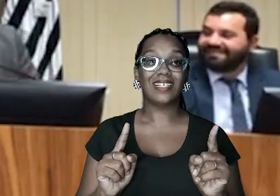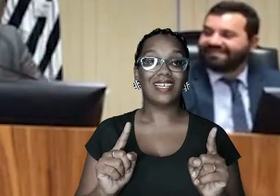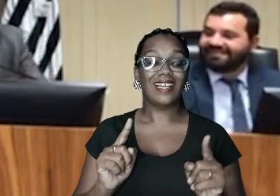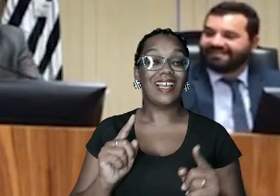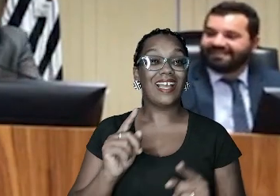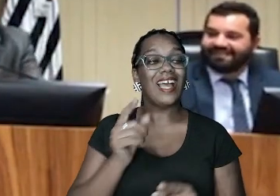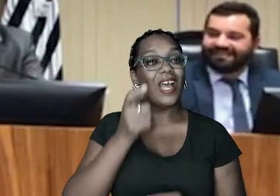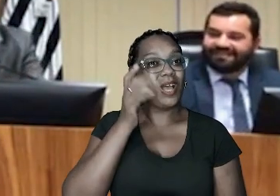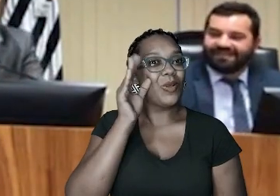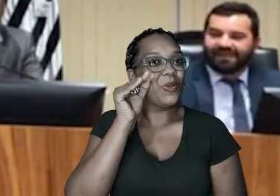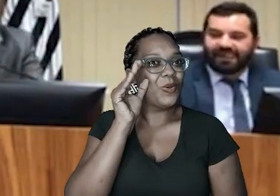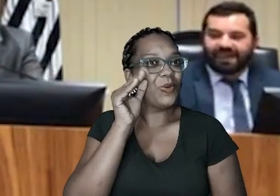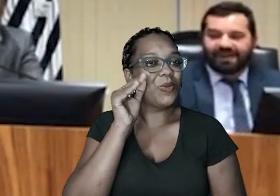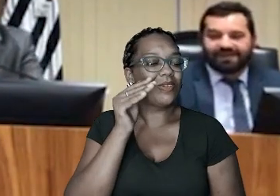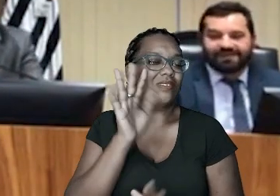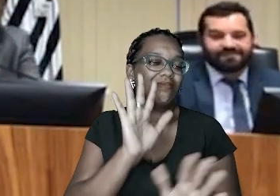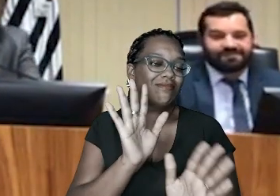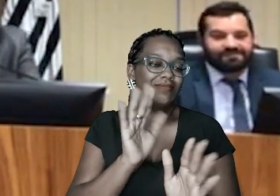mas